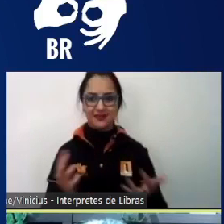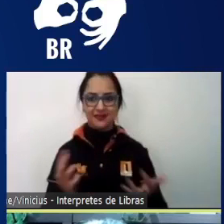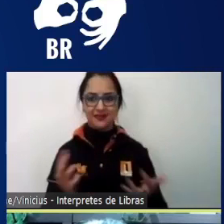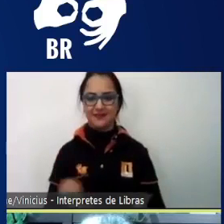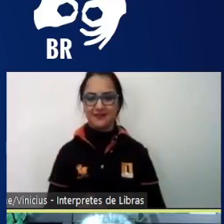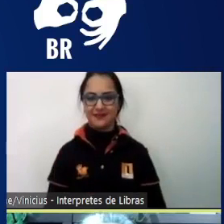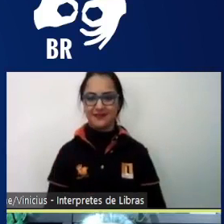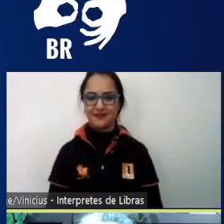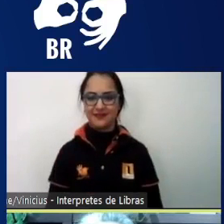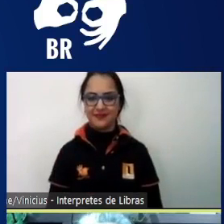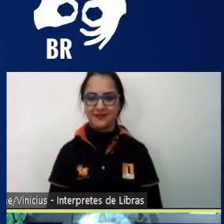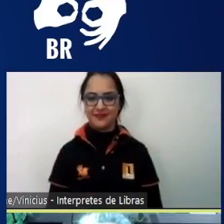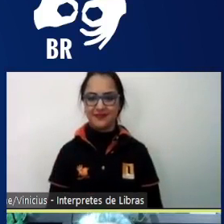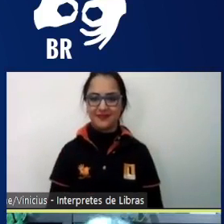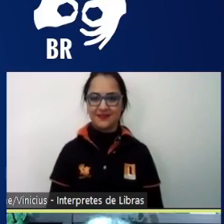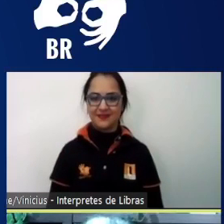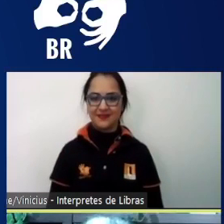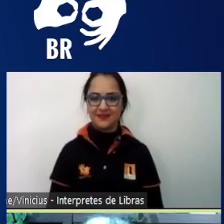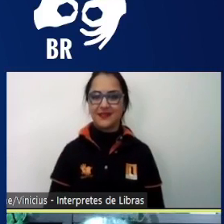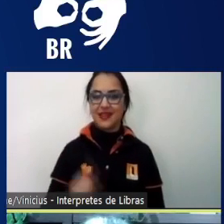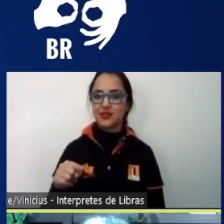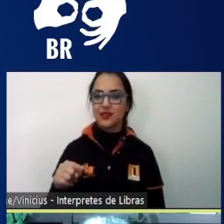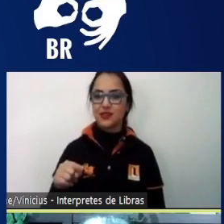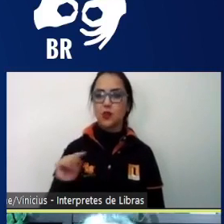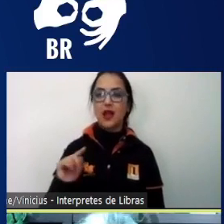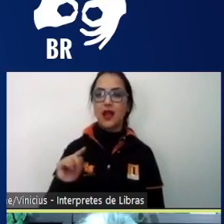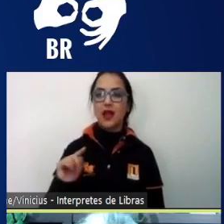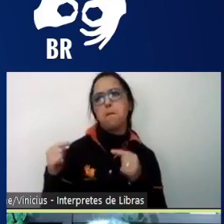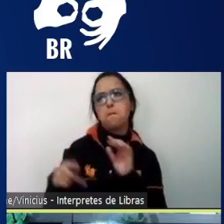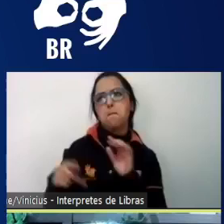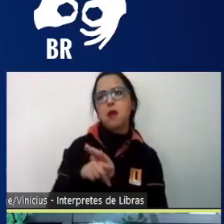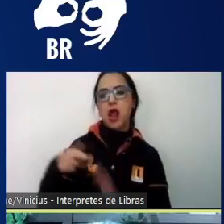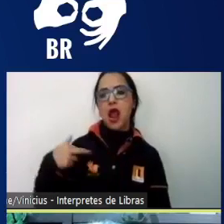de religiosidade, não de religião, de religiosidade.